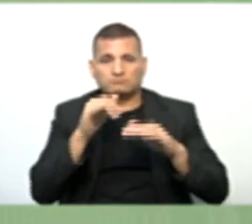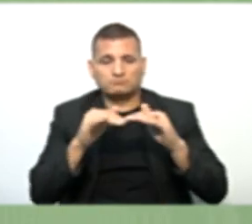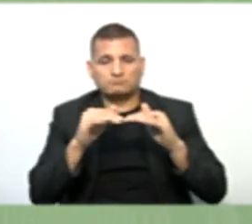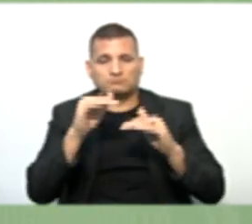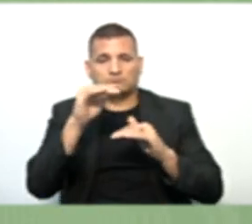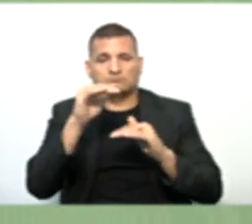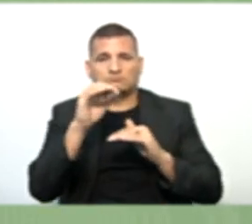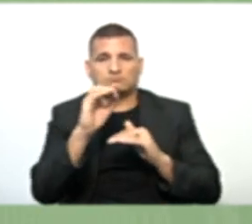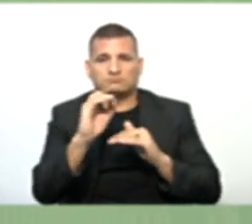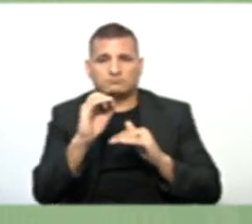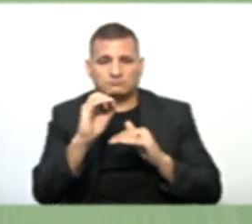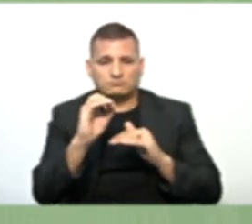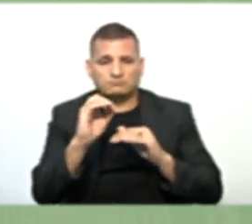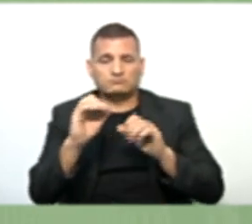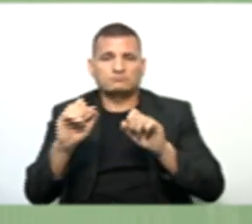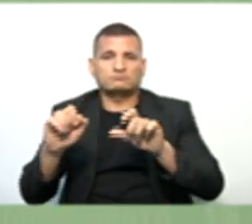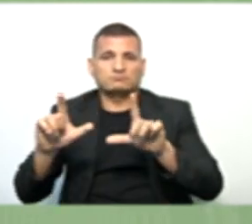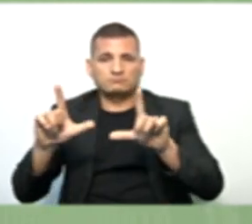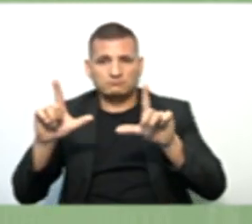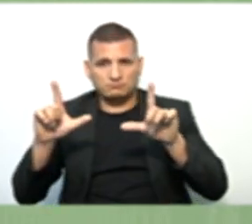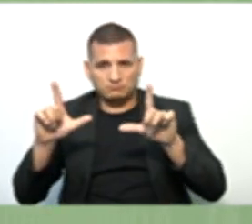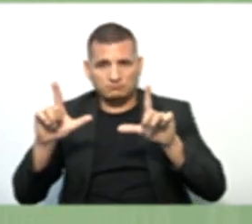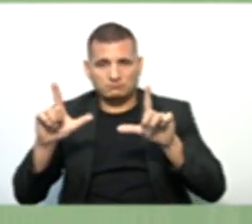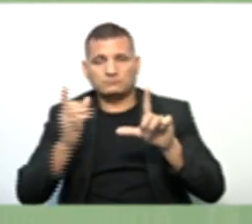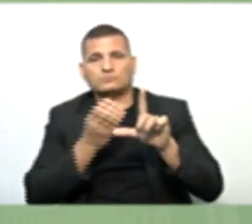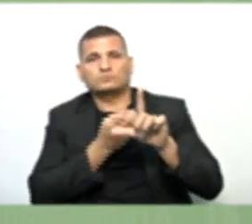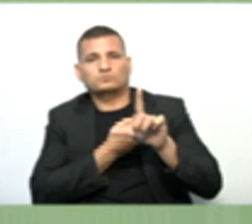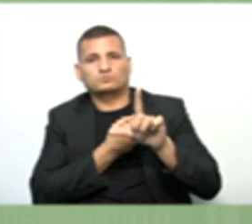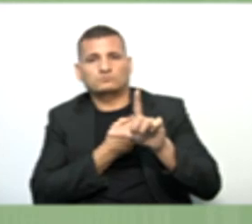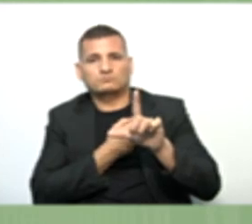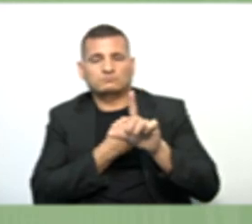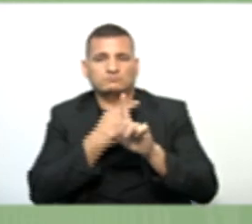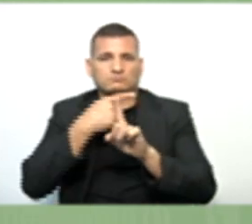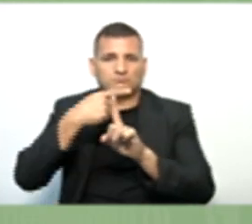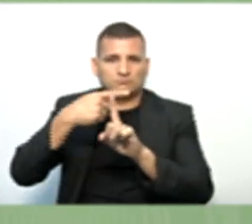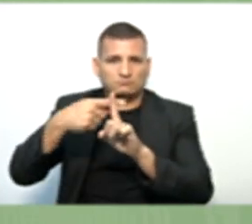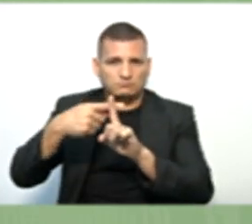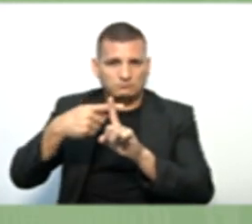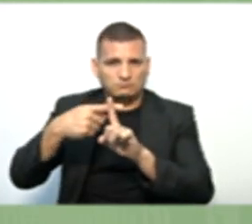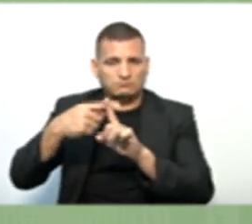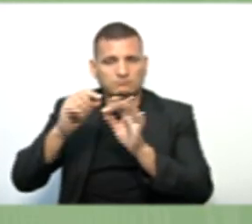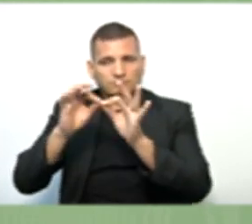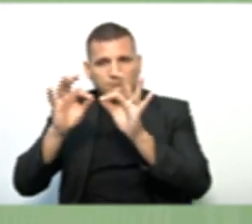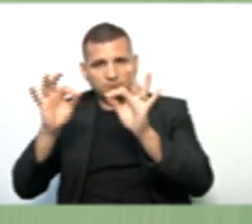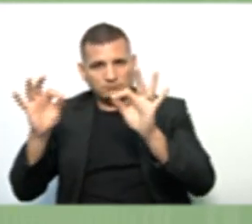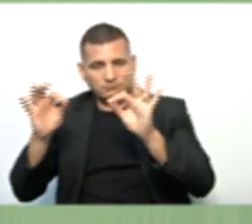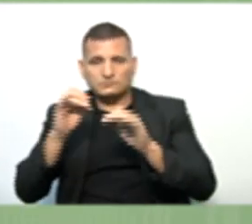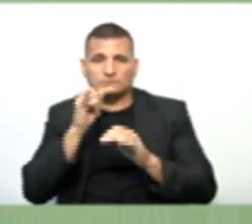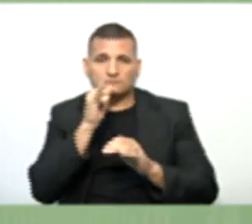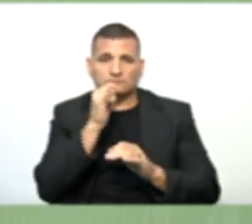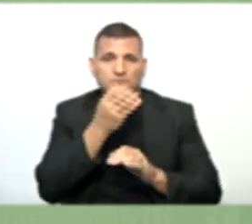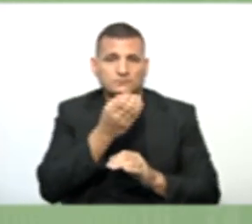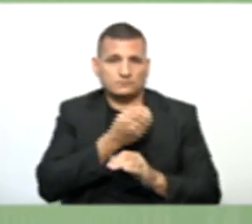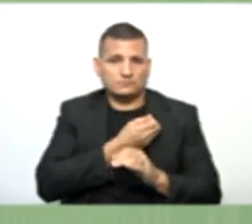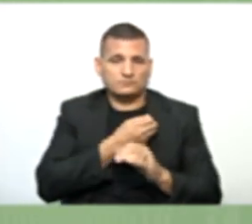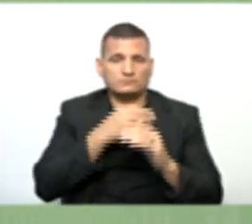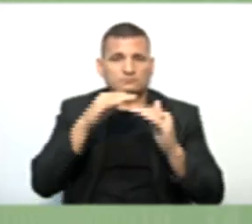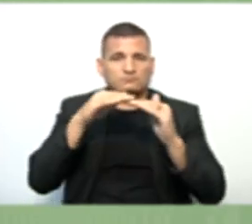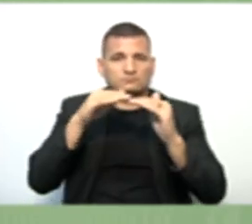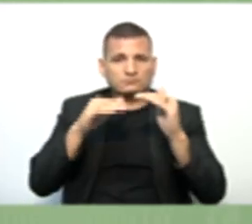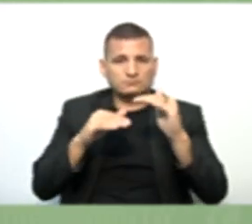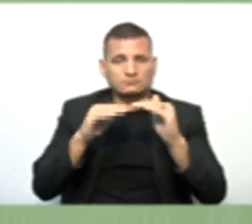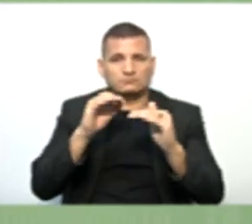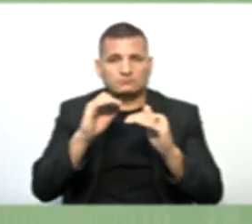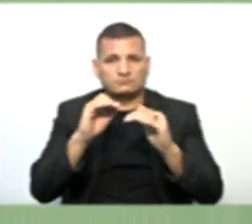vai imprimir a mensagem. O número digitado é positivo. Se o número for menor que 0, ele vai